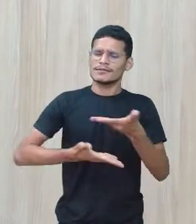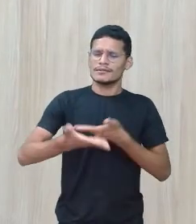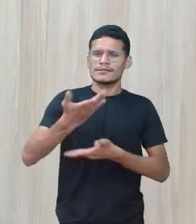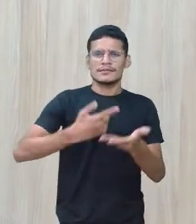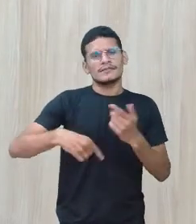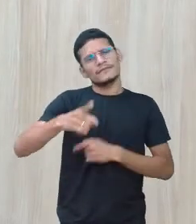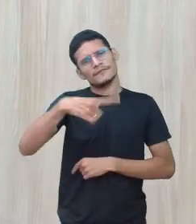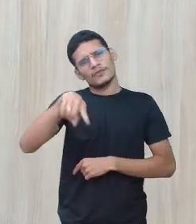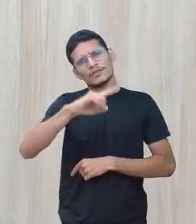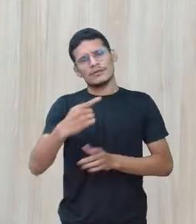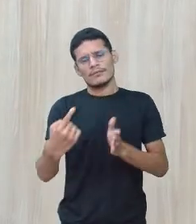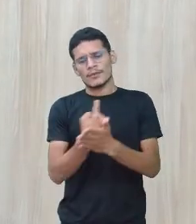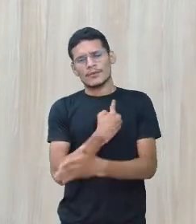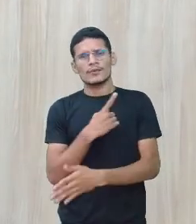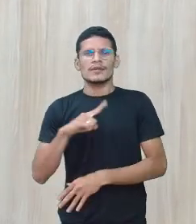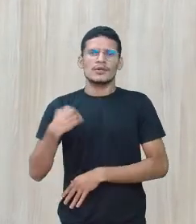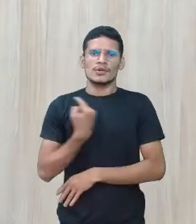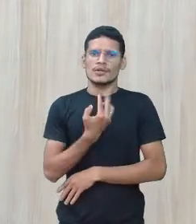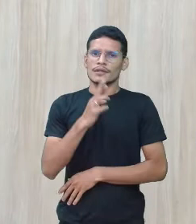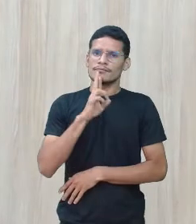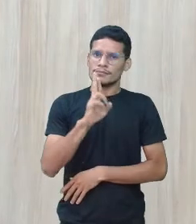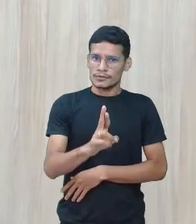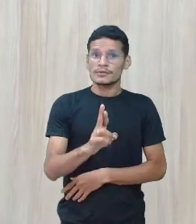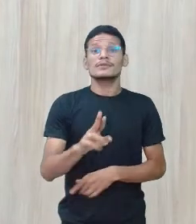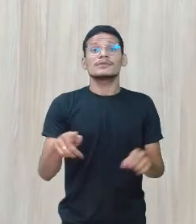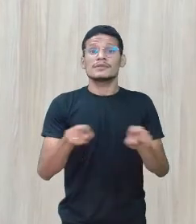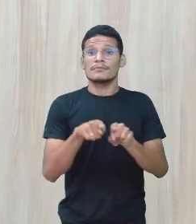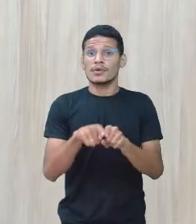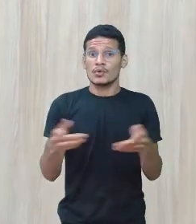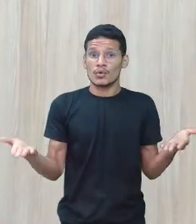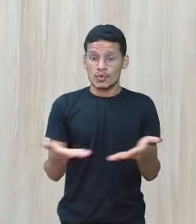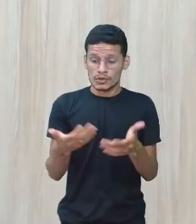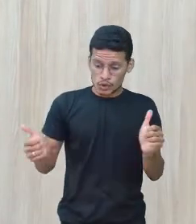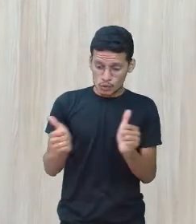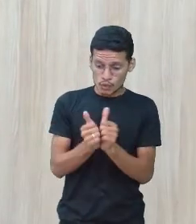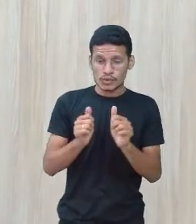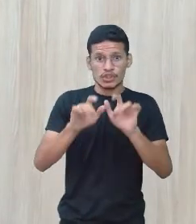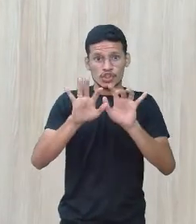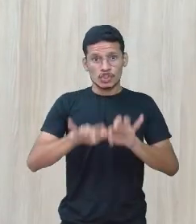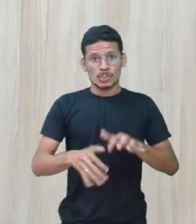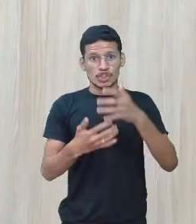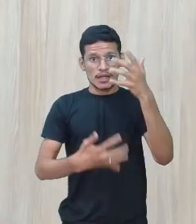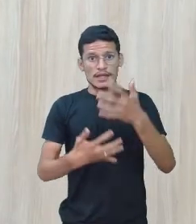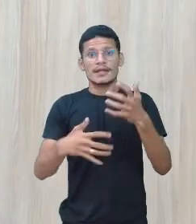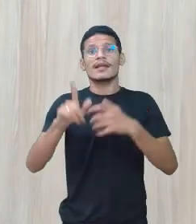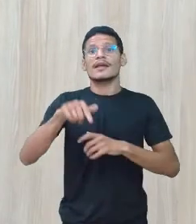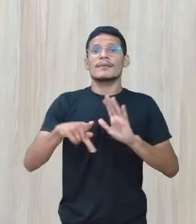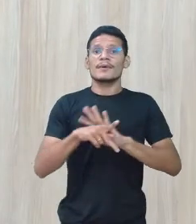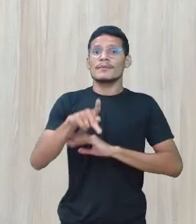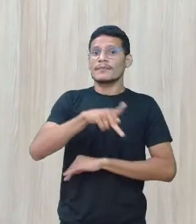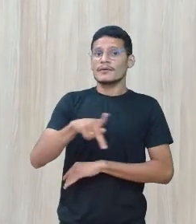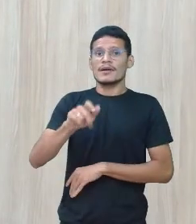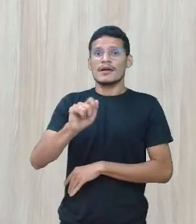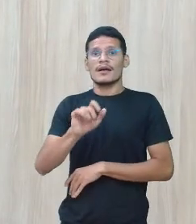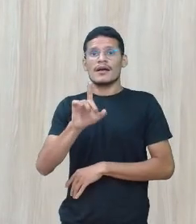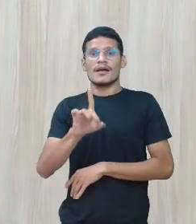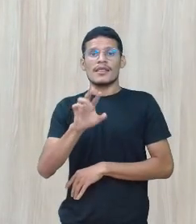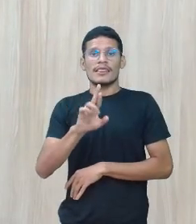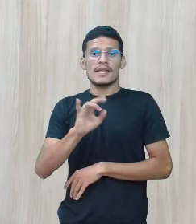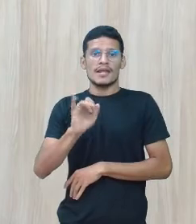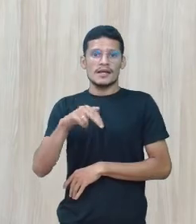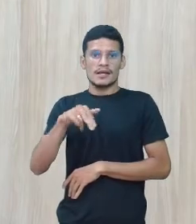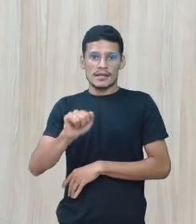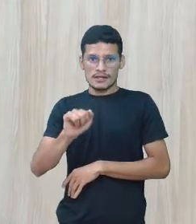podem perguntar, a gente responde. E hoje quem comandará nosso chat é a professora Adriana. Vamos dar um oi para